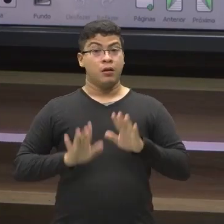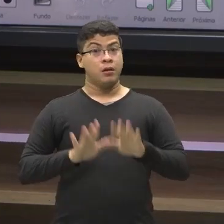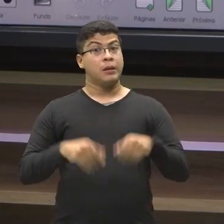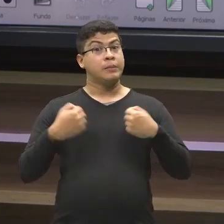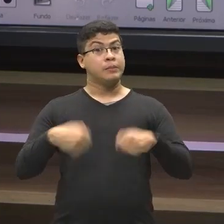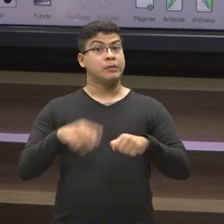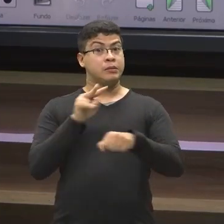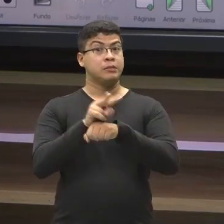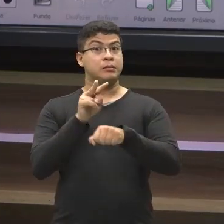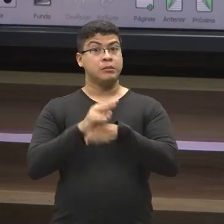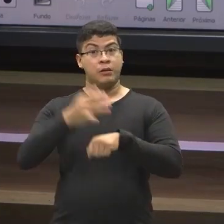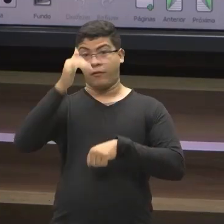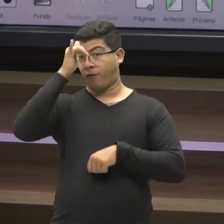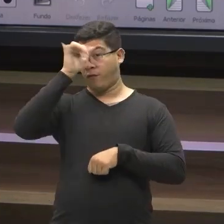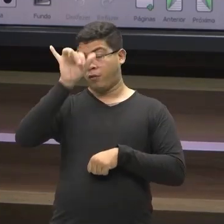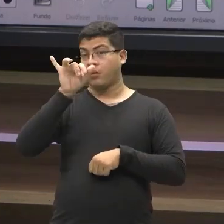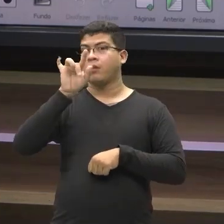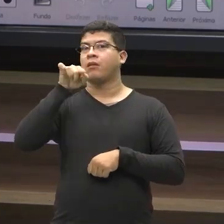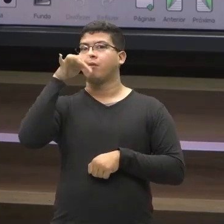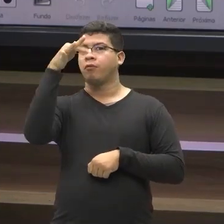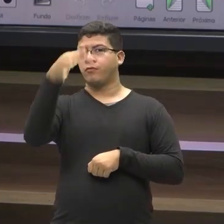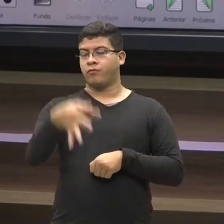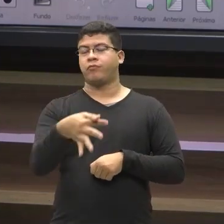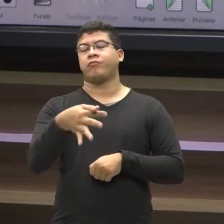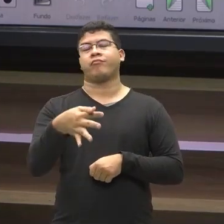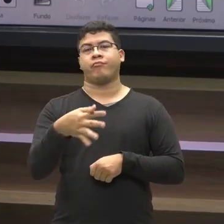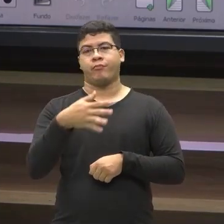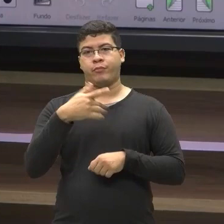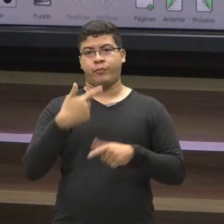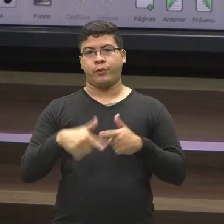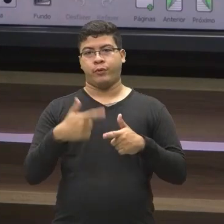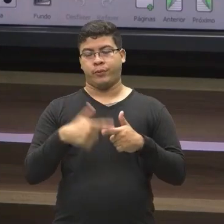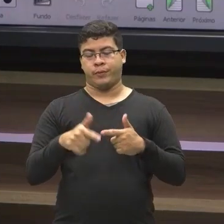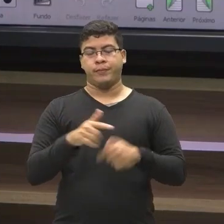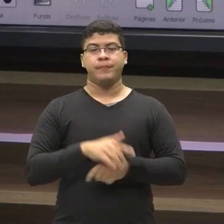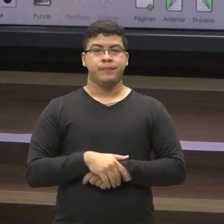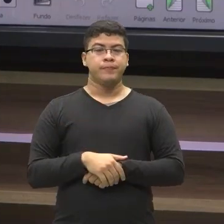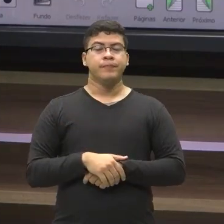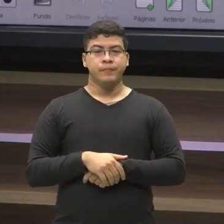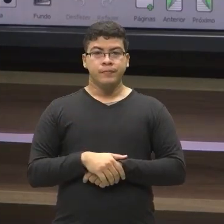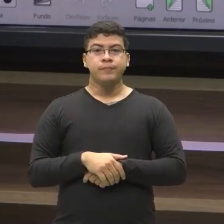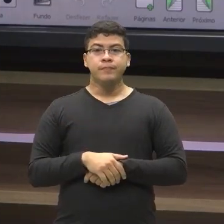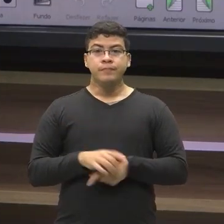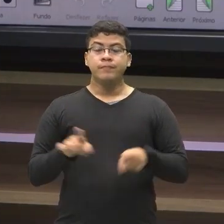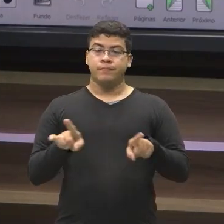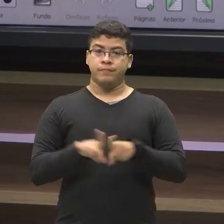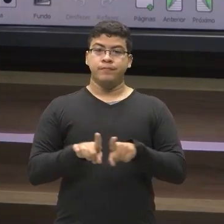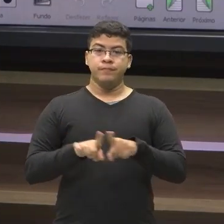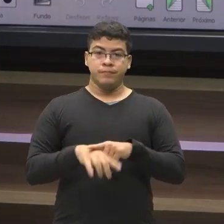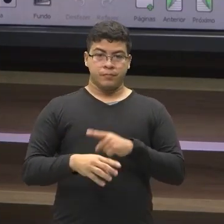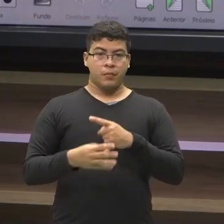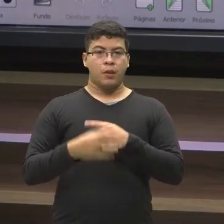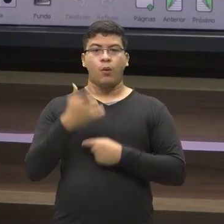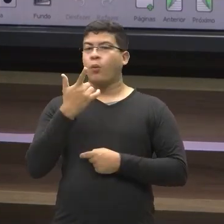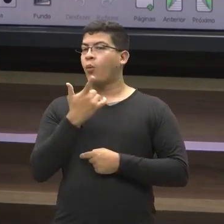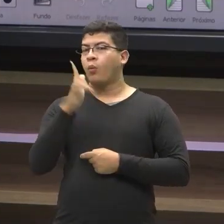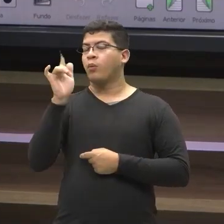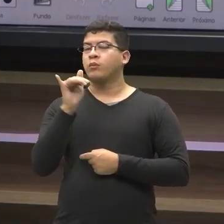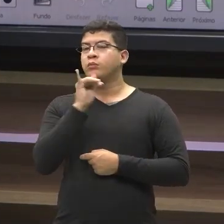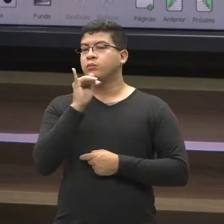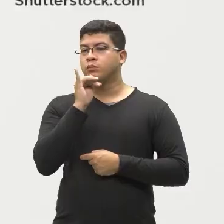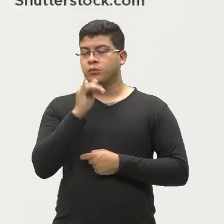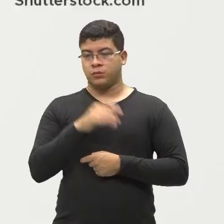pode ocasionar problemas bem piores, tá bom? Então além da doença de Chagas, nós temos outros exemplos aqui